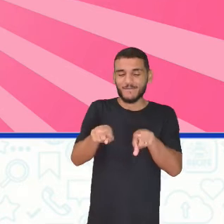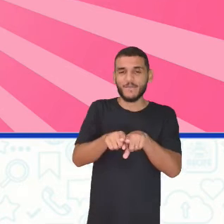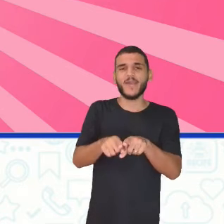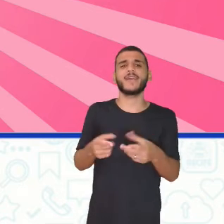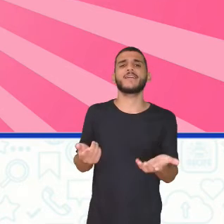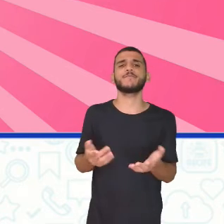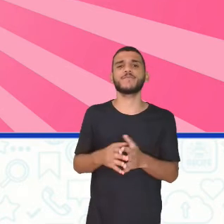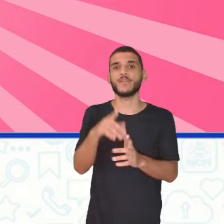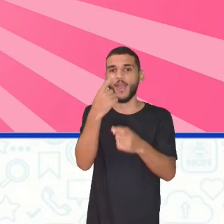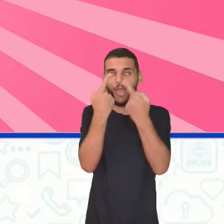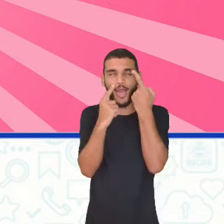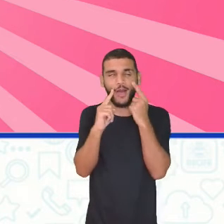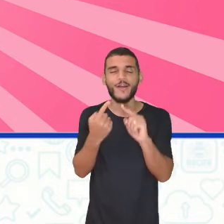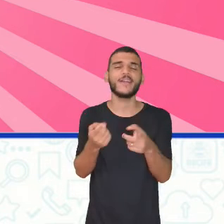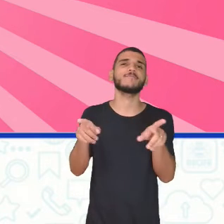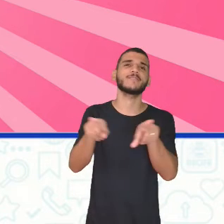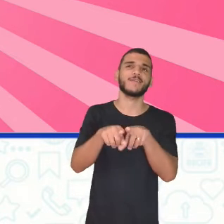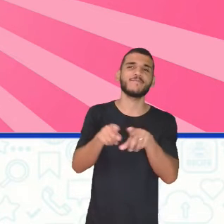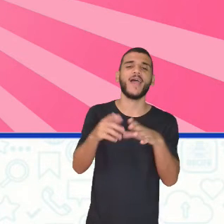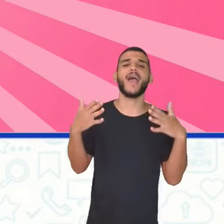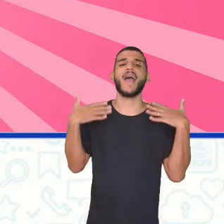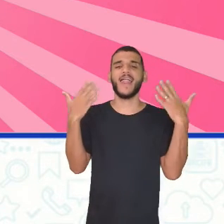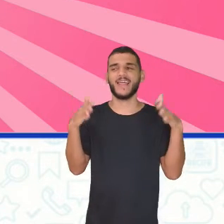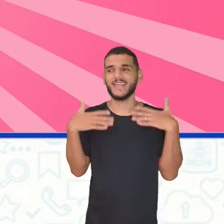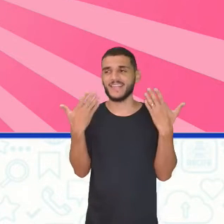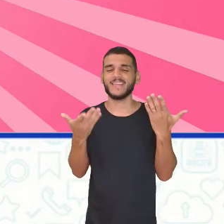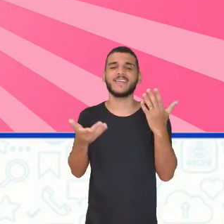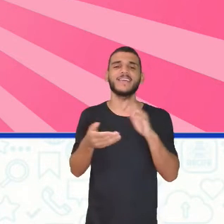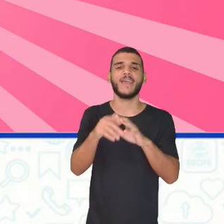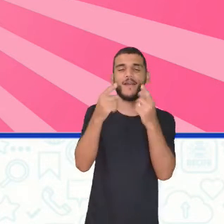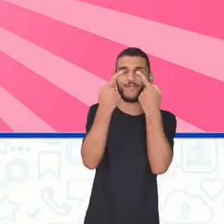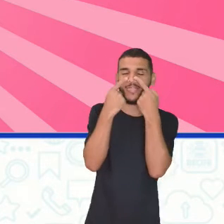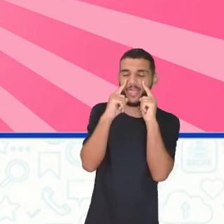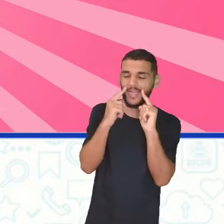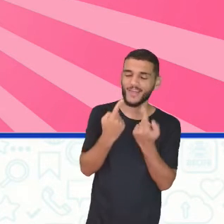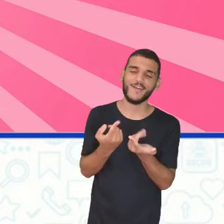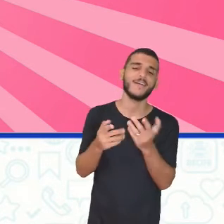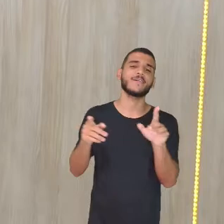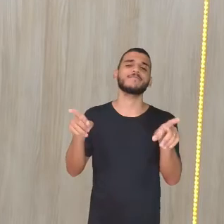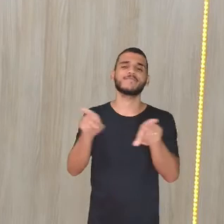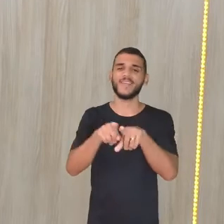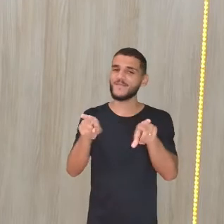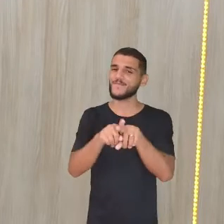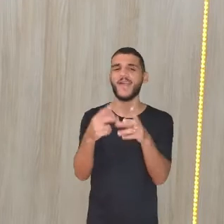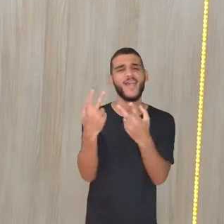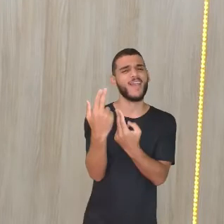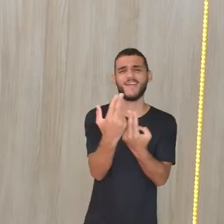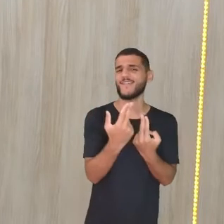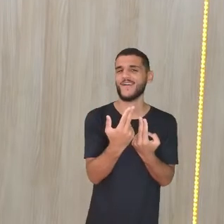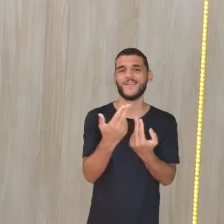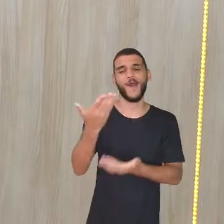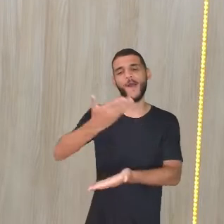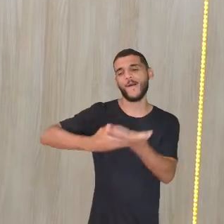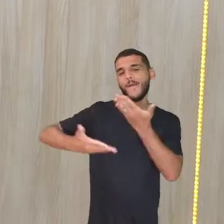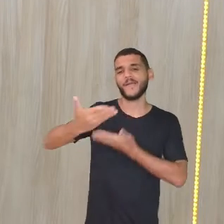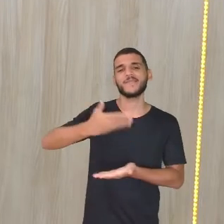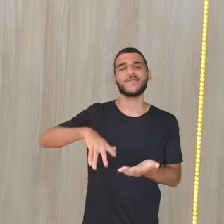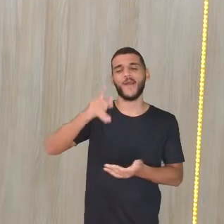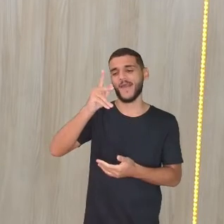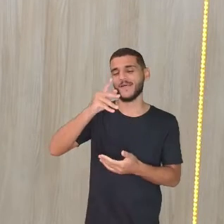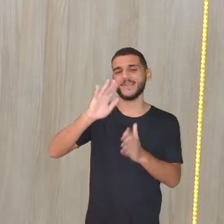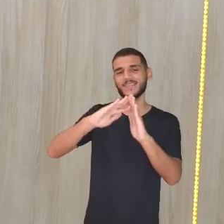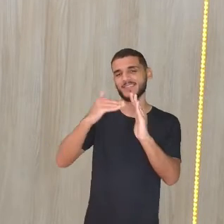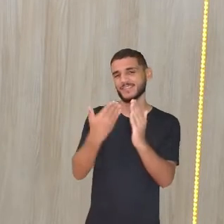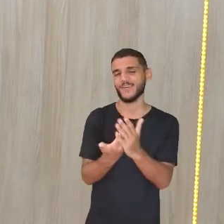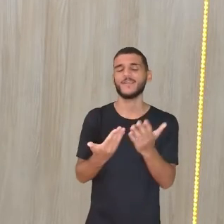tá? Então, alegria, não é? Se alegrar, chorar faz parte, não é? Então, somos família